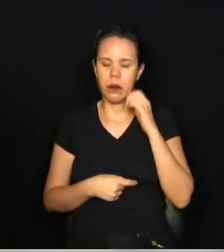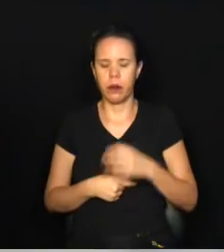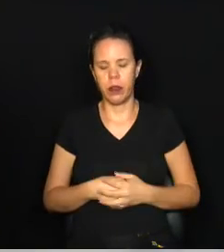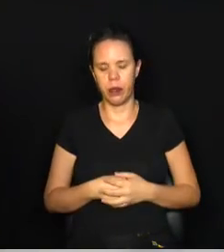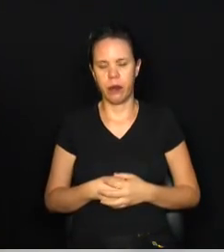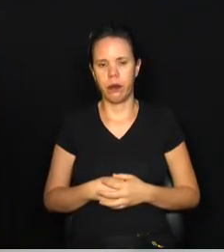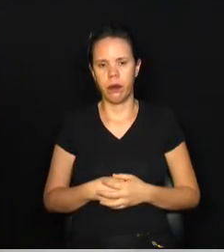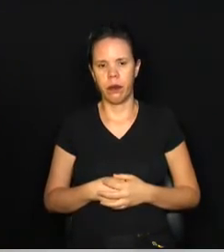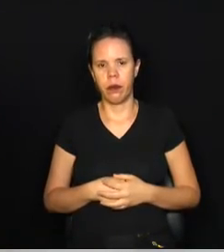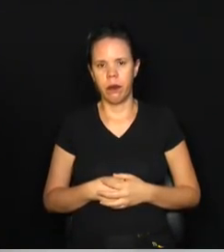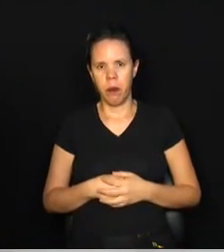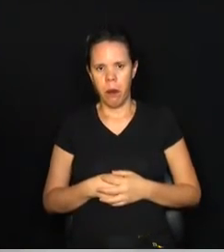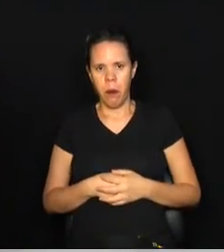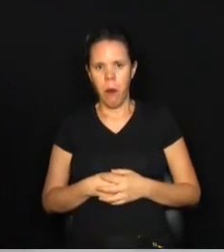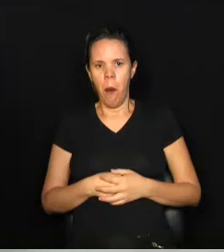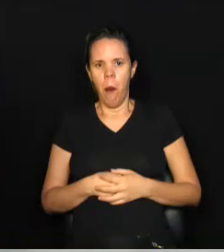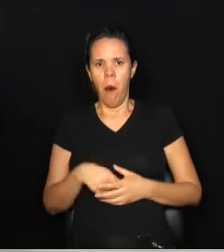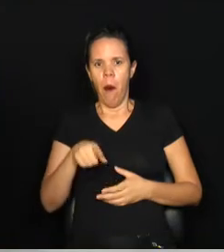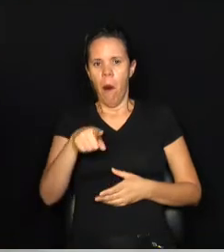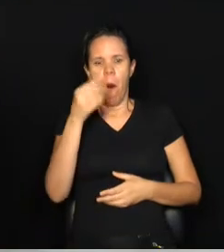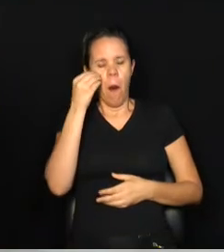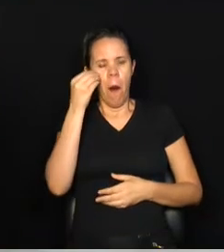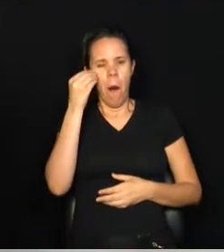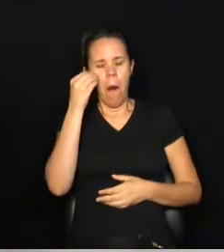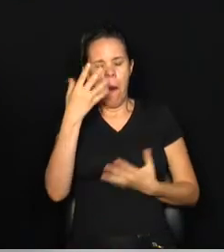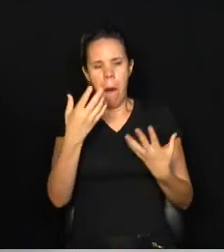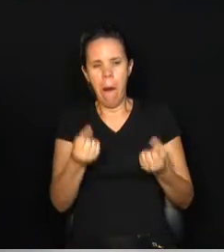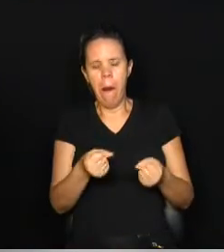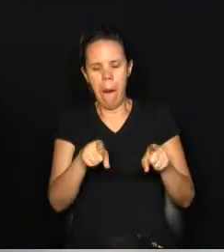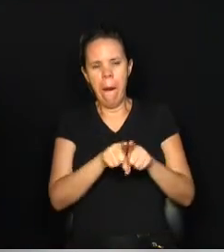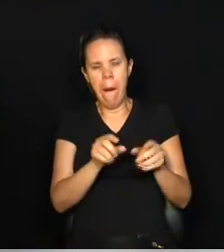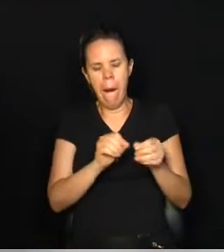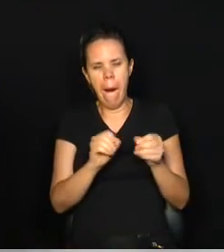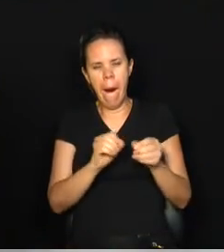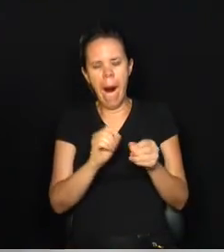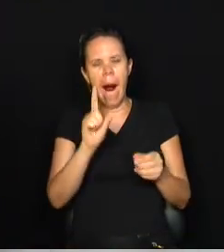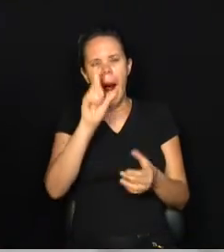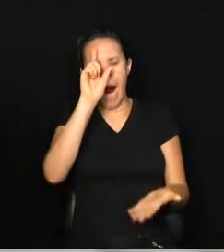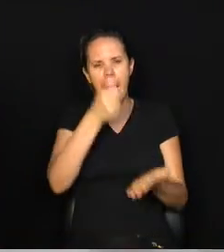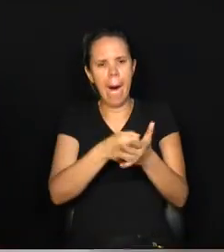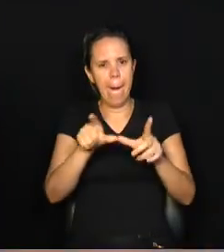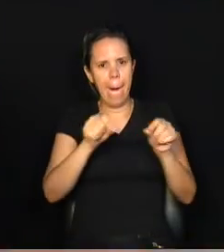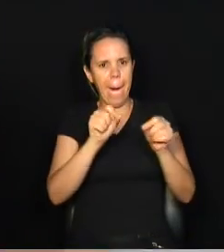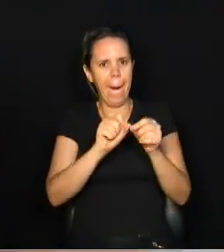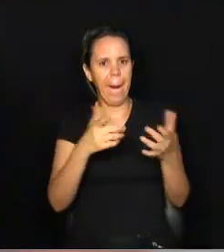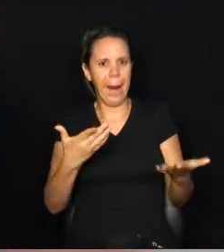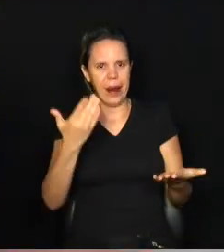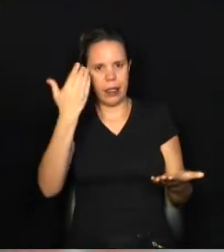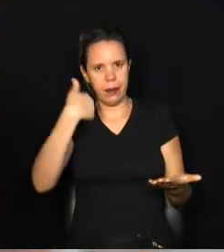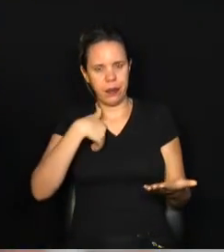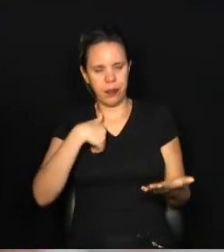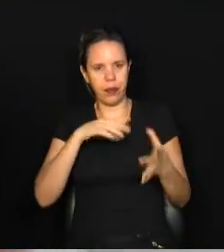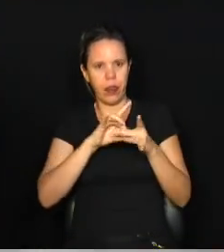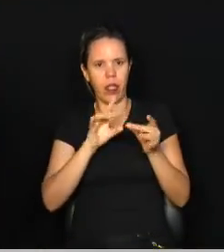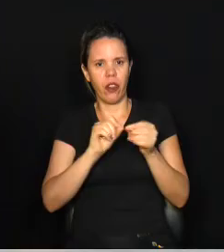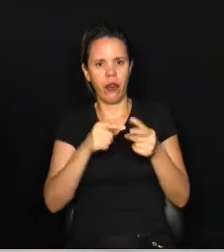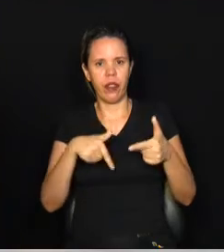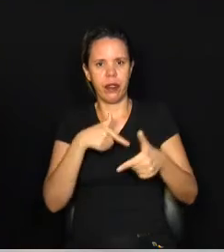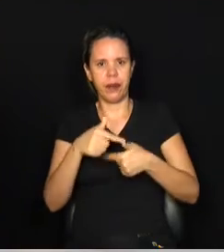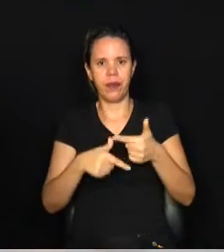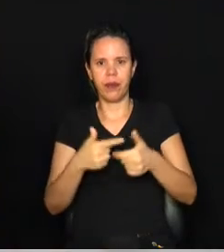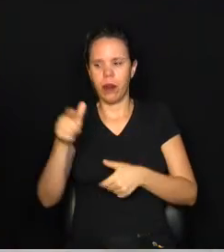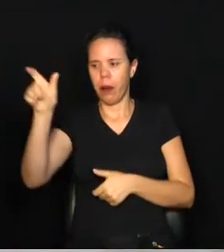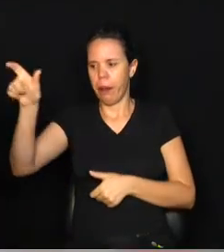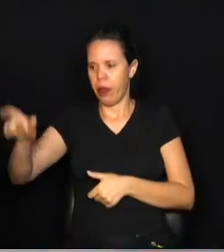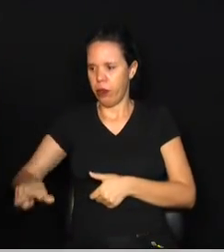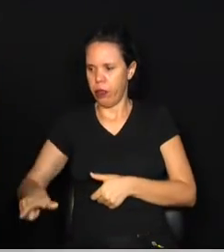o senhor tentou fazer alguma coisa, eles deixaram a princípio? Quem é que decide? Quem me deixa fazer algo? É o outro